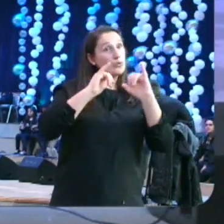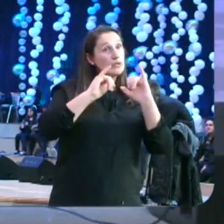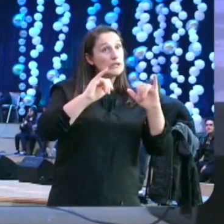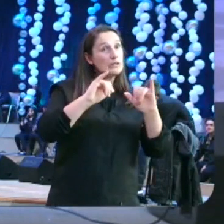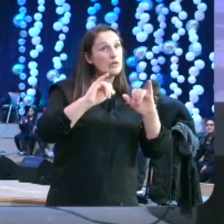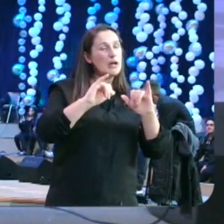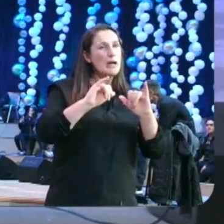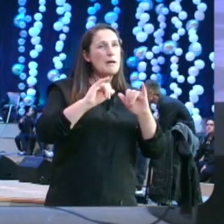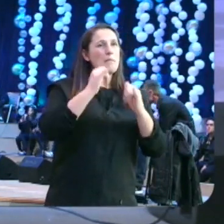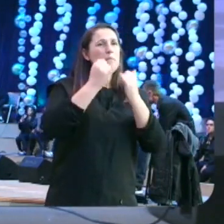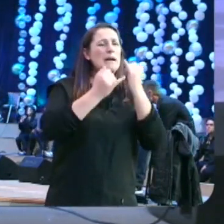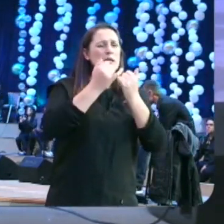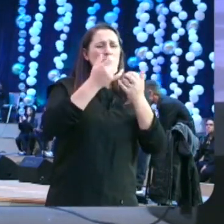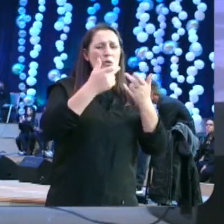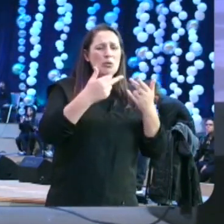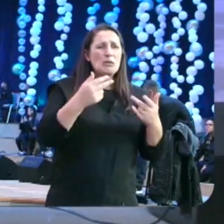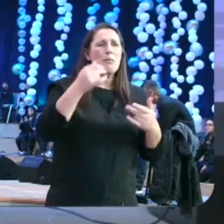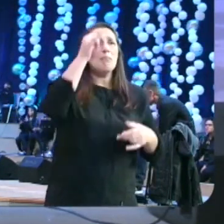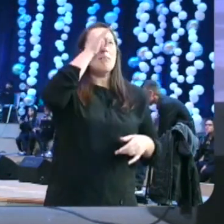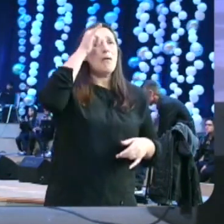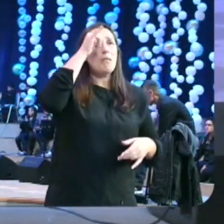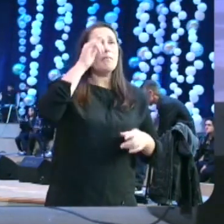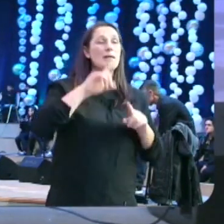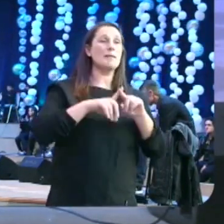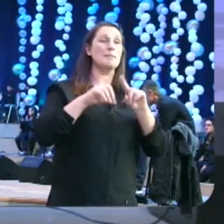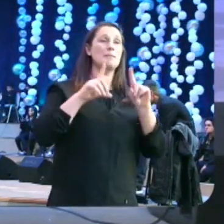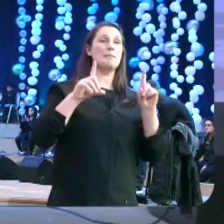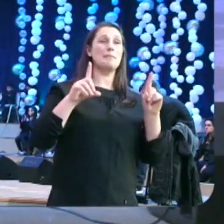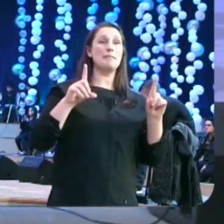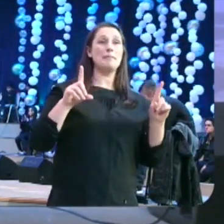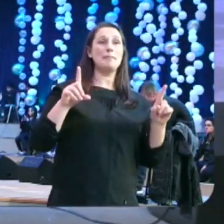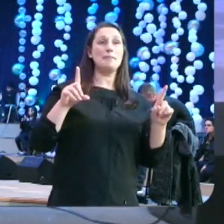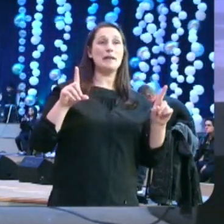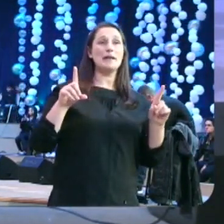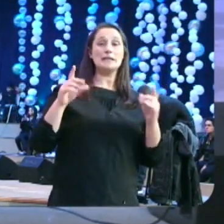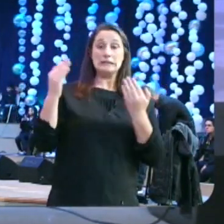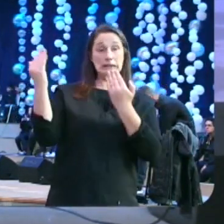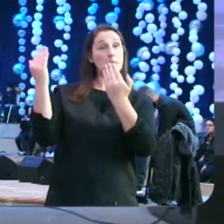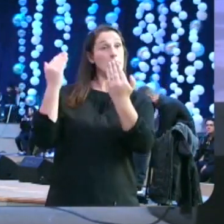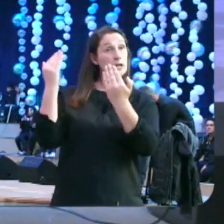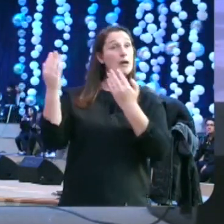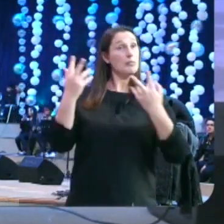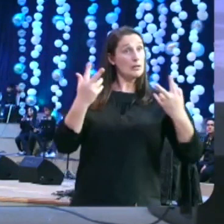coisa boba, não é? Mas tem tudo a ver com essa parábola.